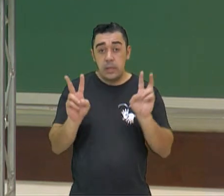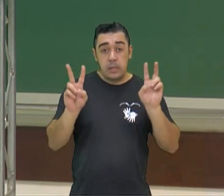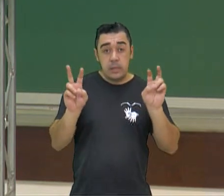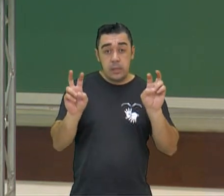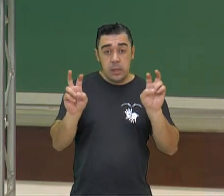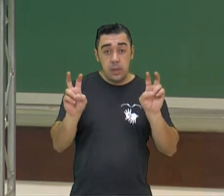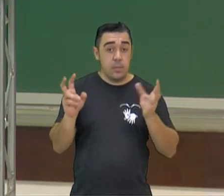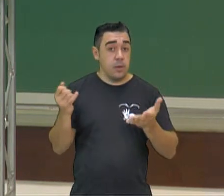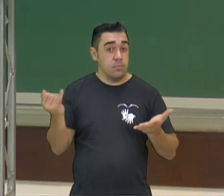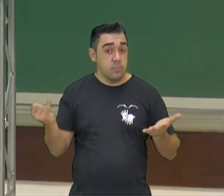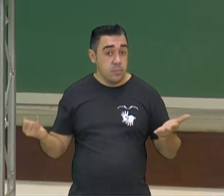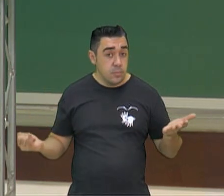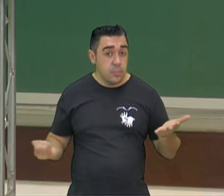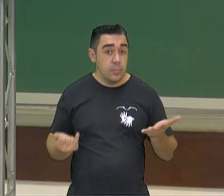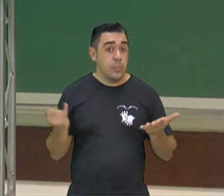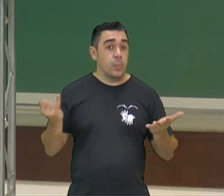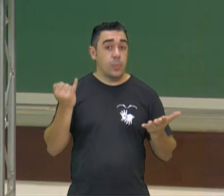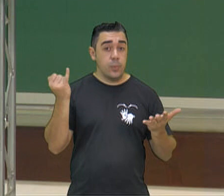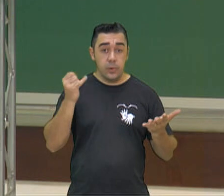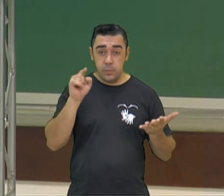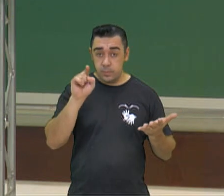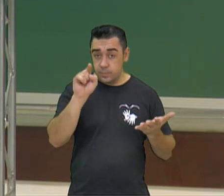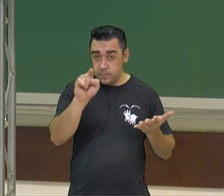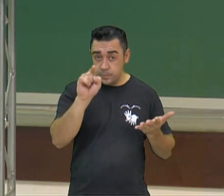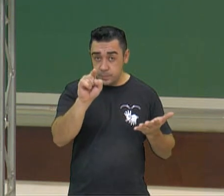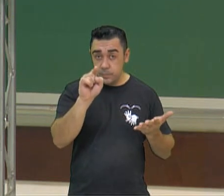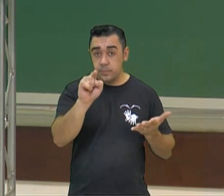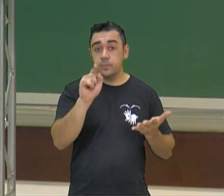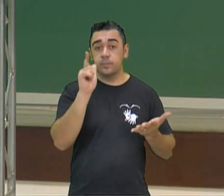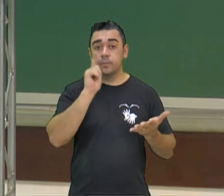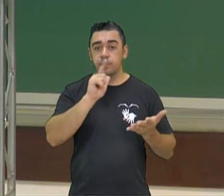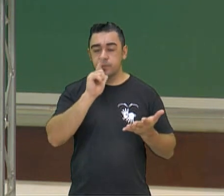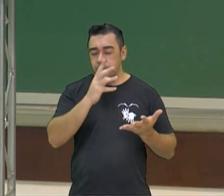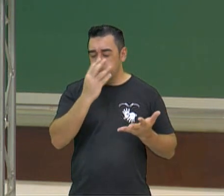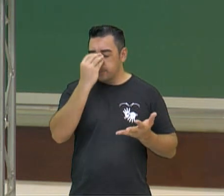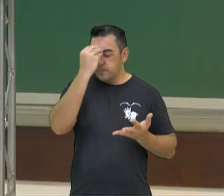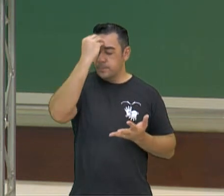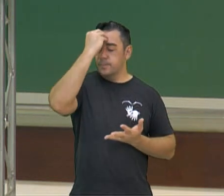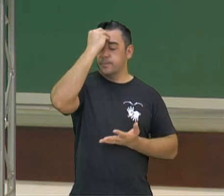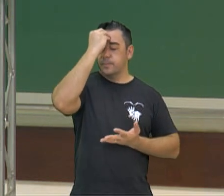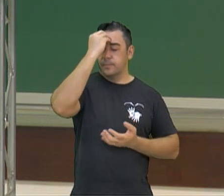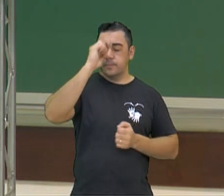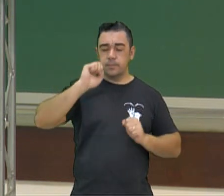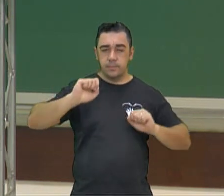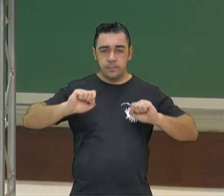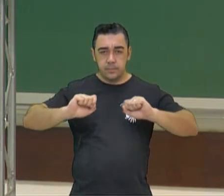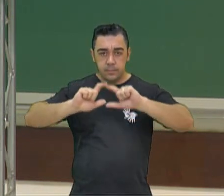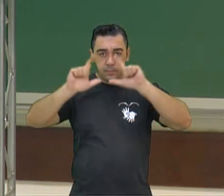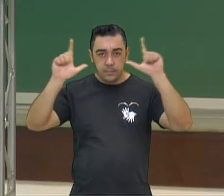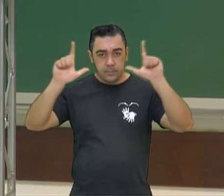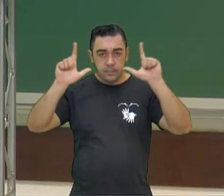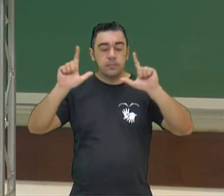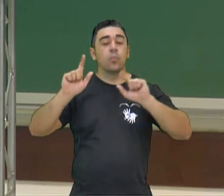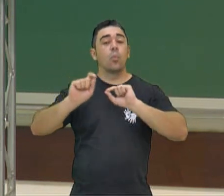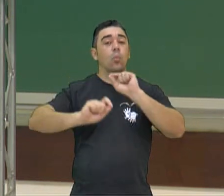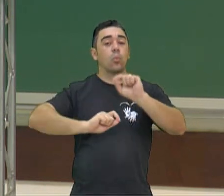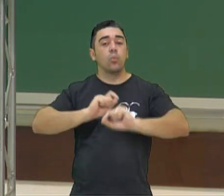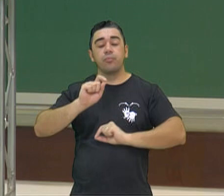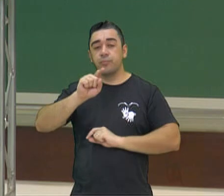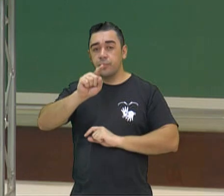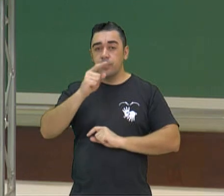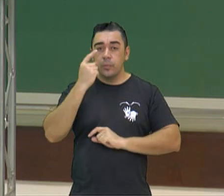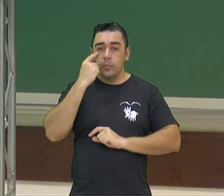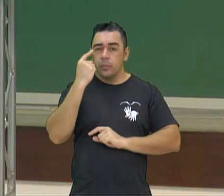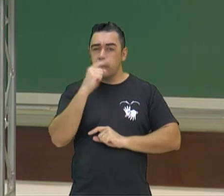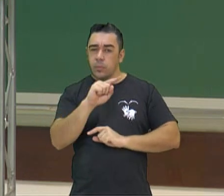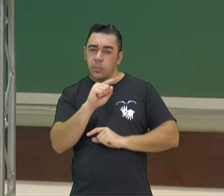são importantes para você gravar com mais atenção, porque quando você olha